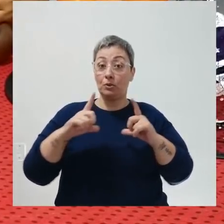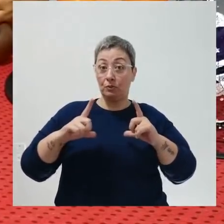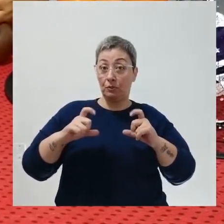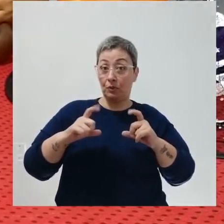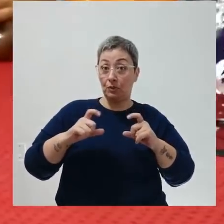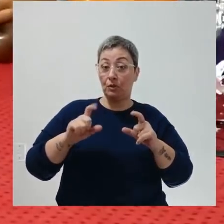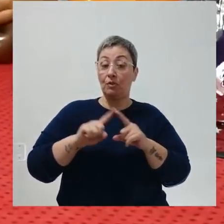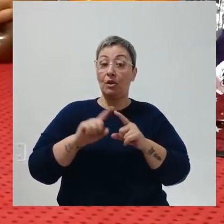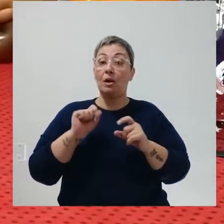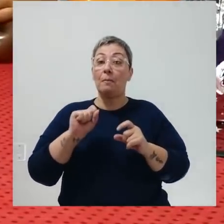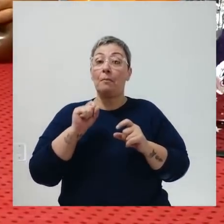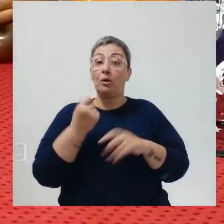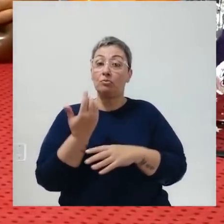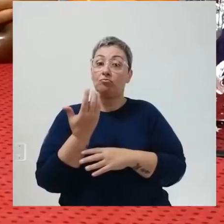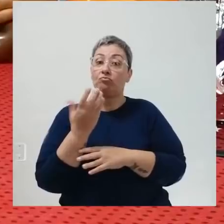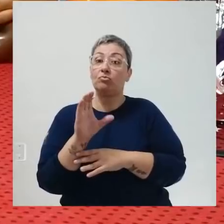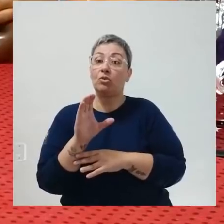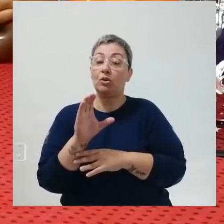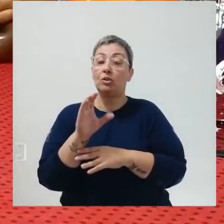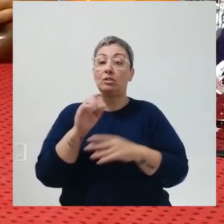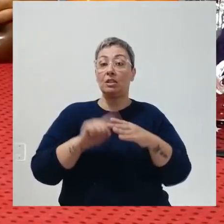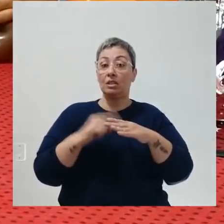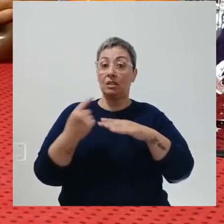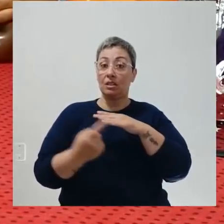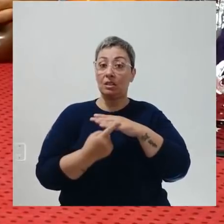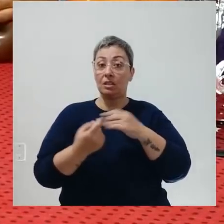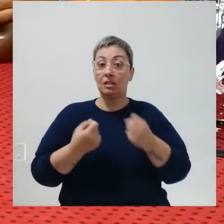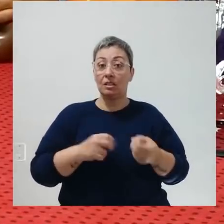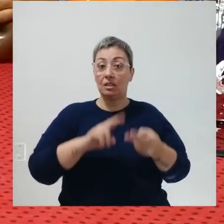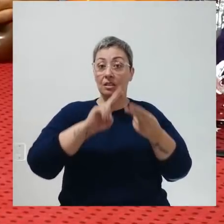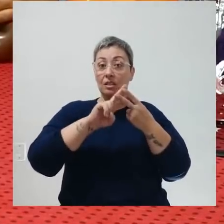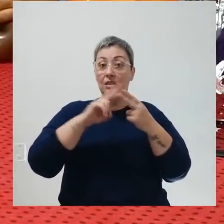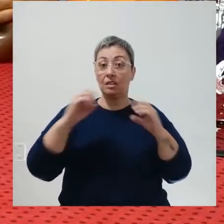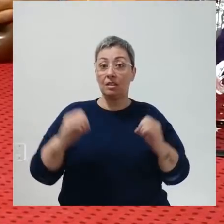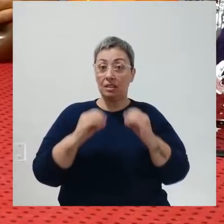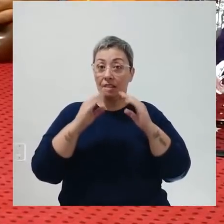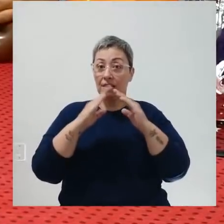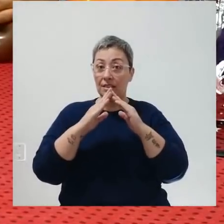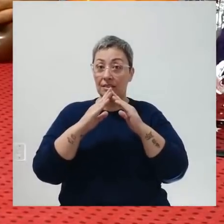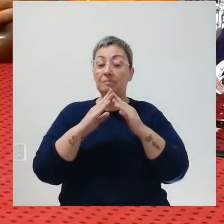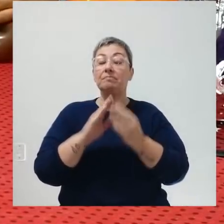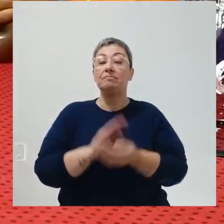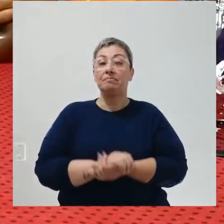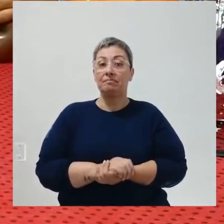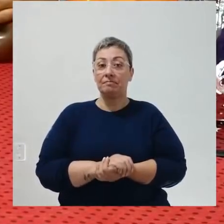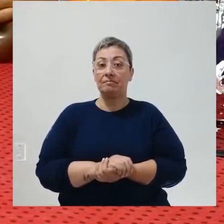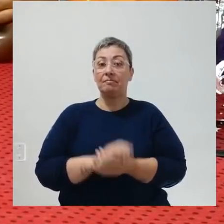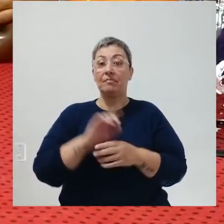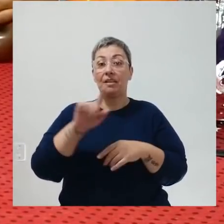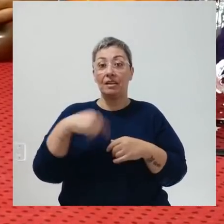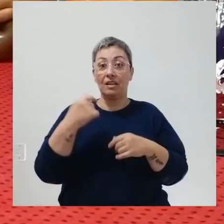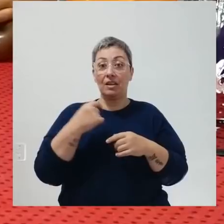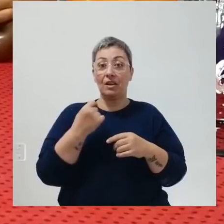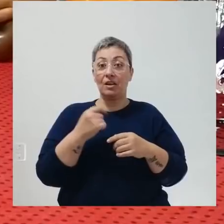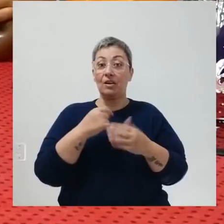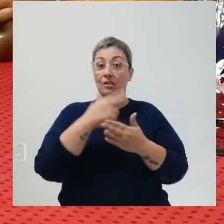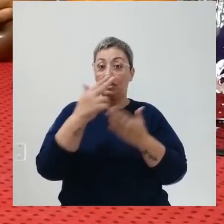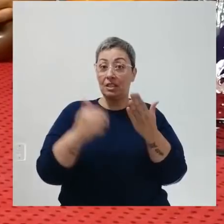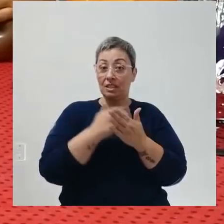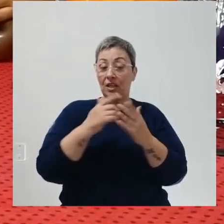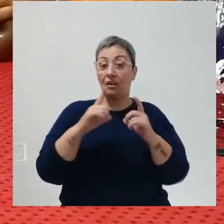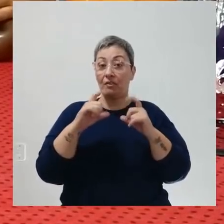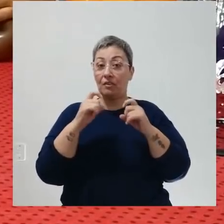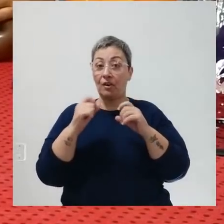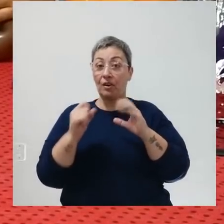fotografar e fazer uma publicação nas redes sociais com a hashtag Saberes em Casa. O seu desenho ou a sua foto